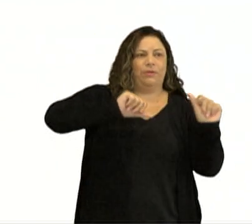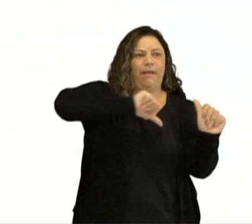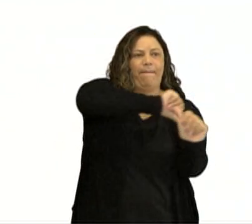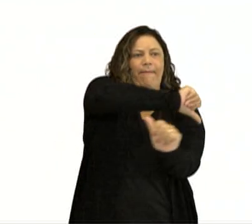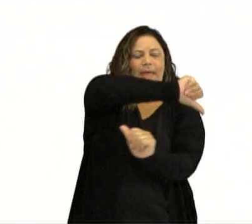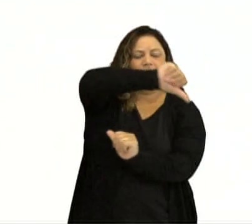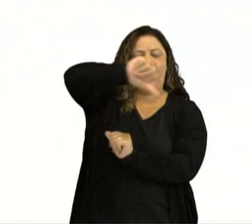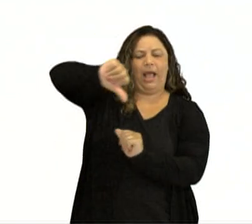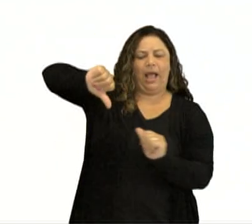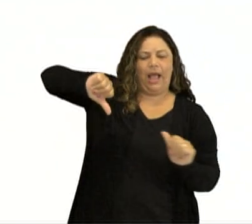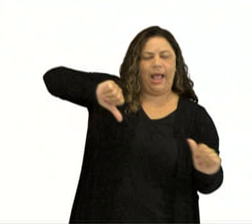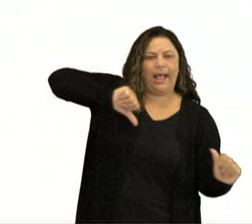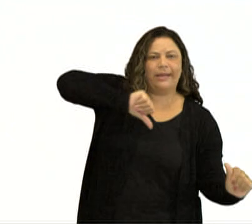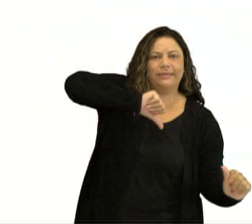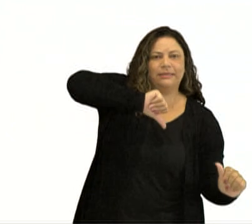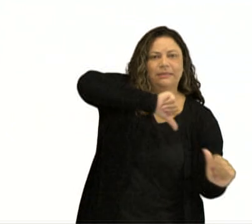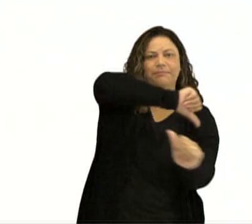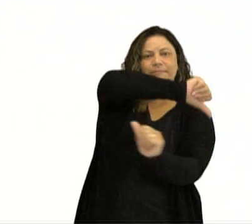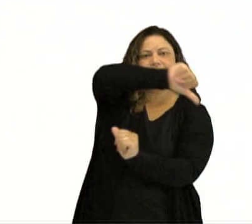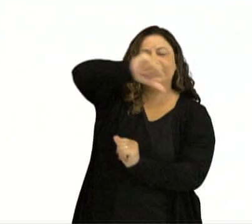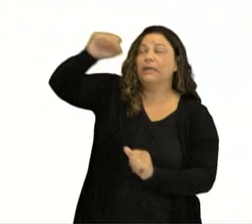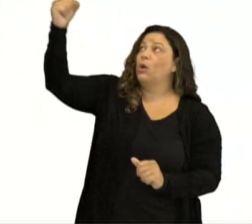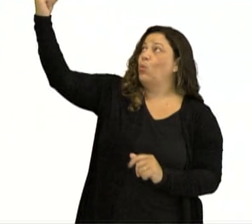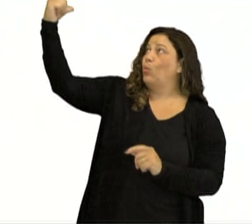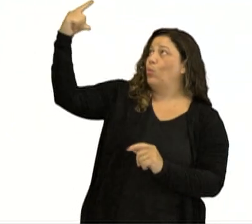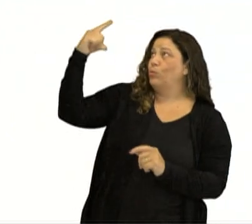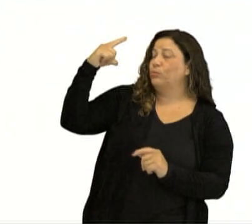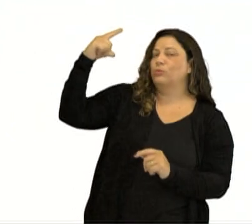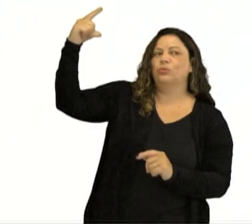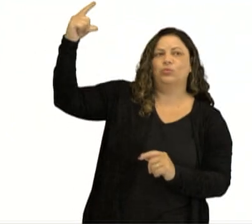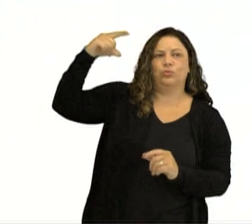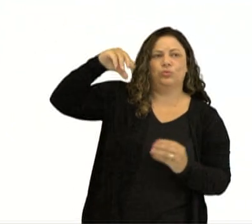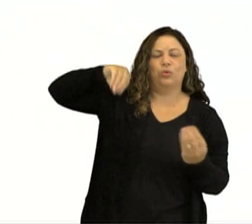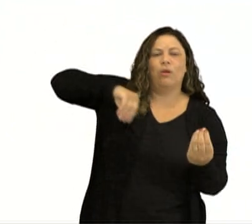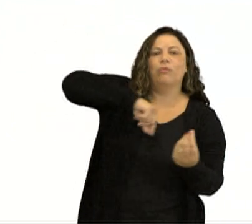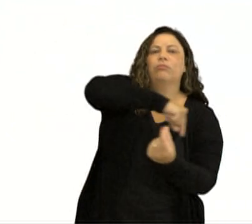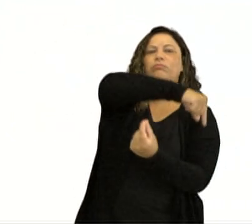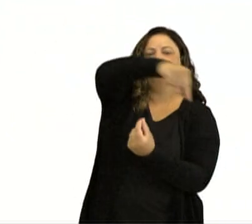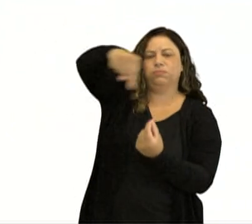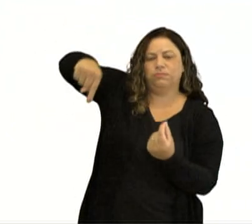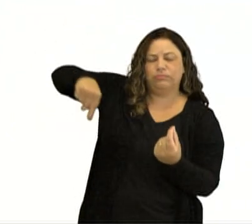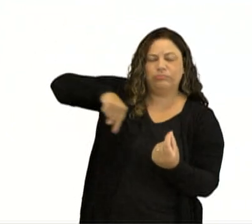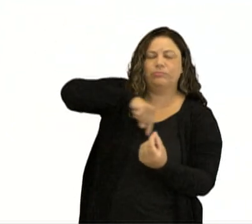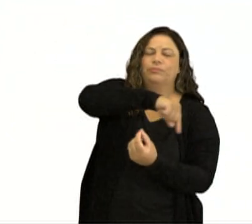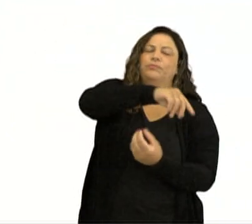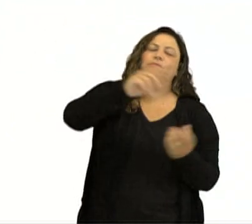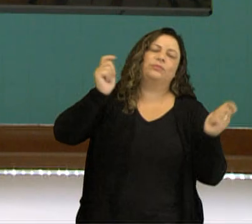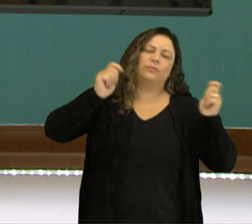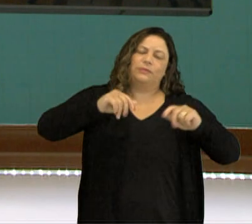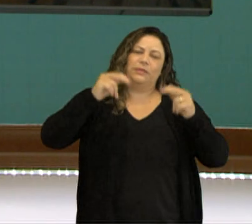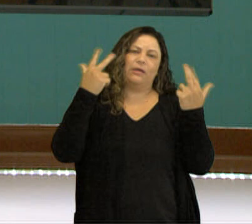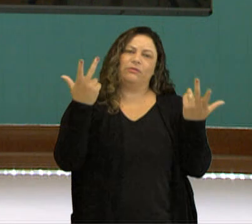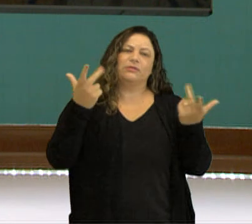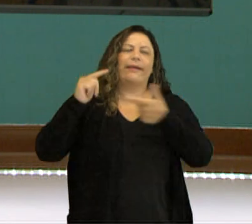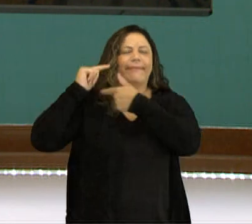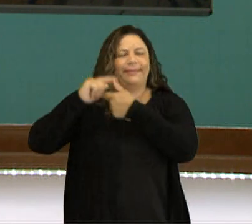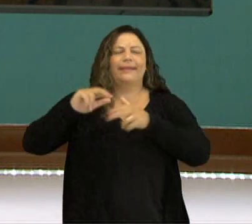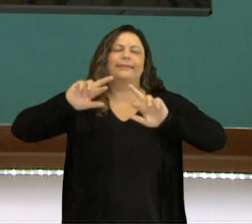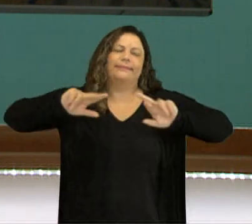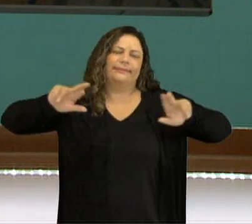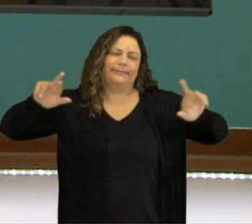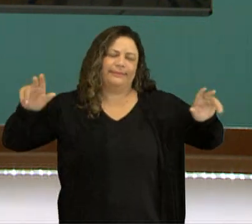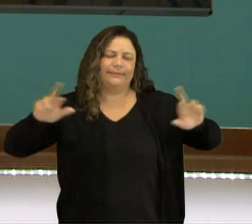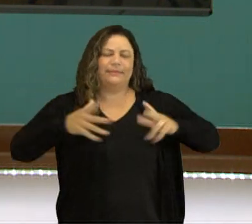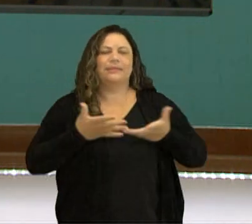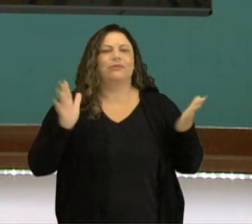tem a questão do Sol, que seria o movimento elíptico tradicional, que a gente conhece lá, dados pelas leis de Kepler. Ok, meus